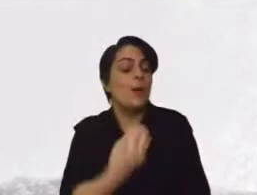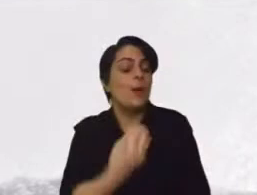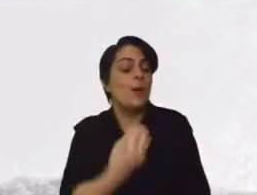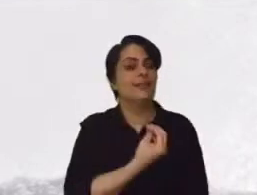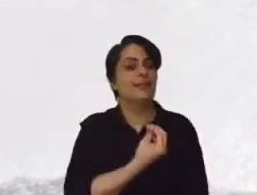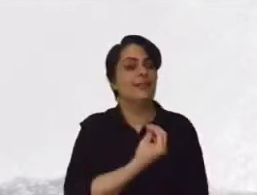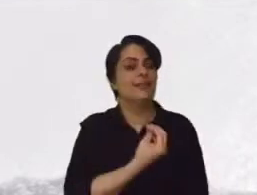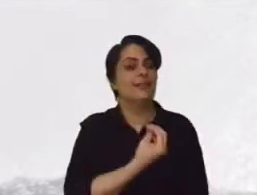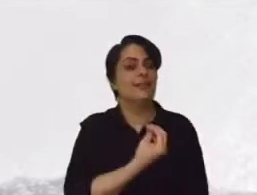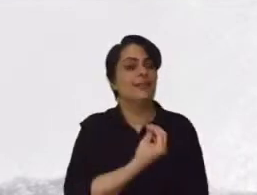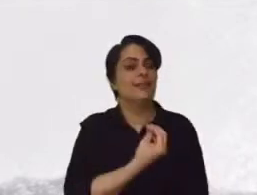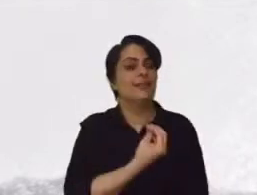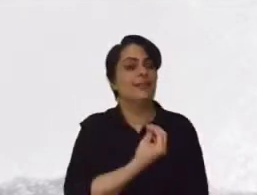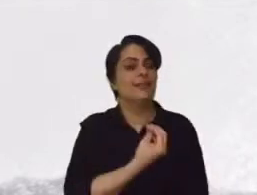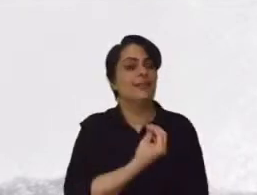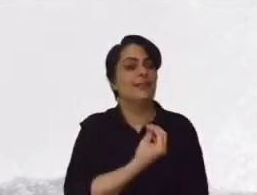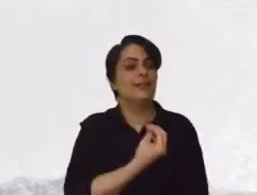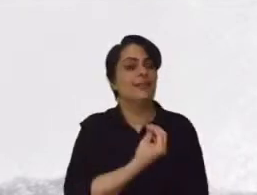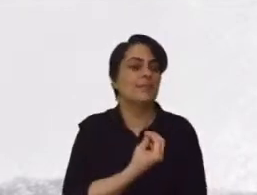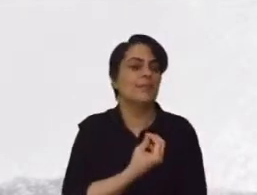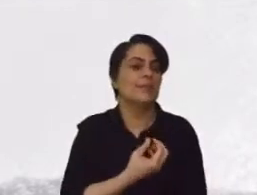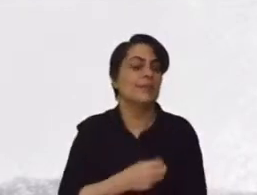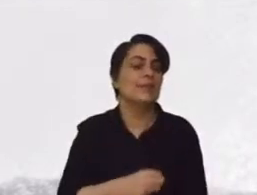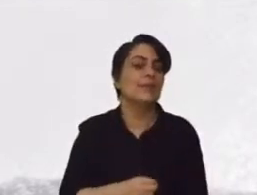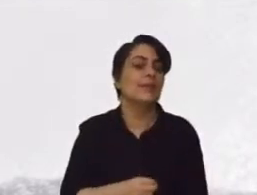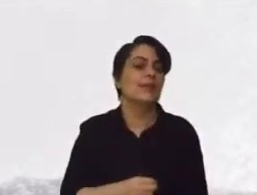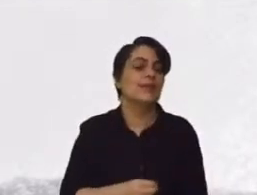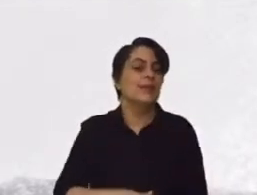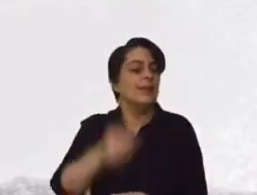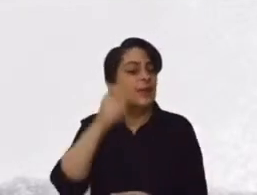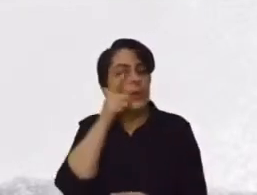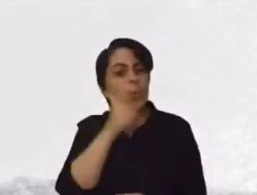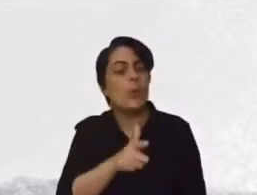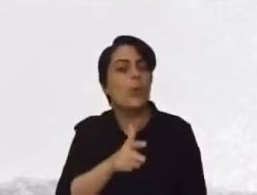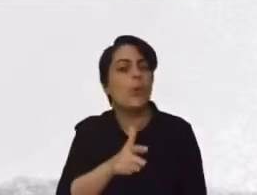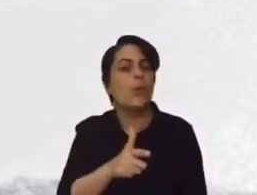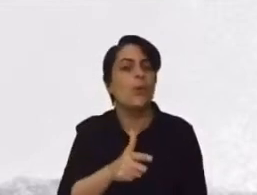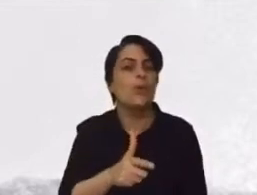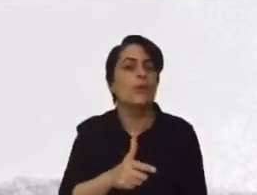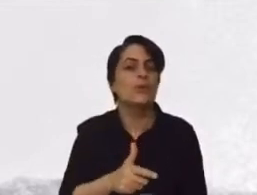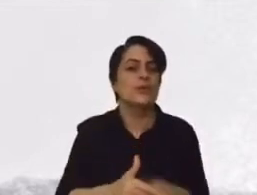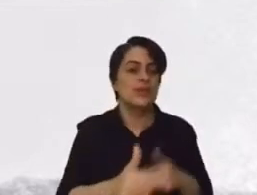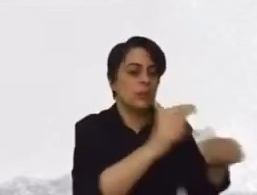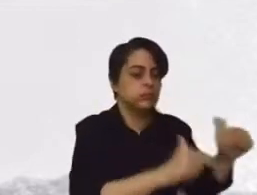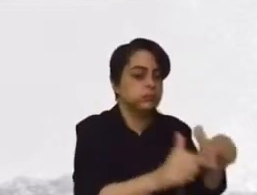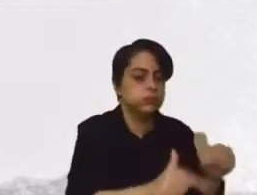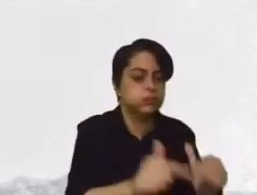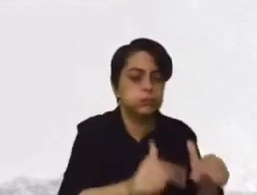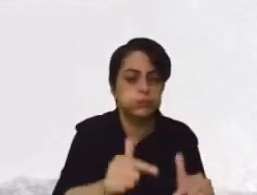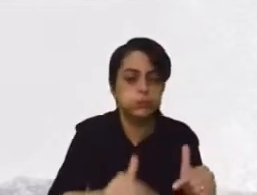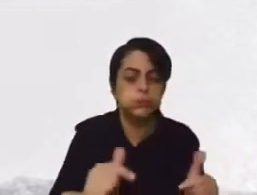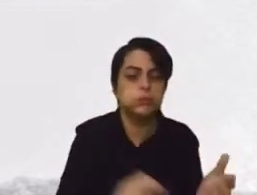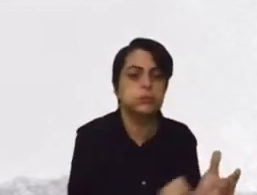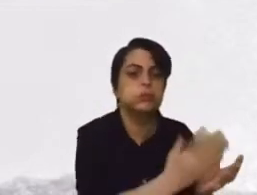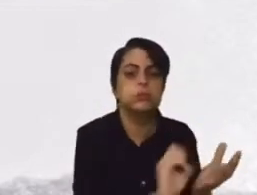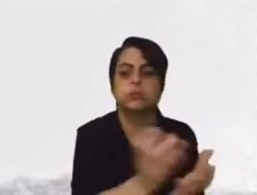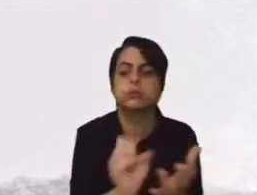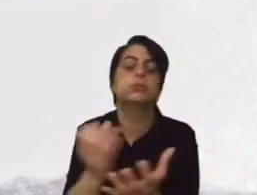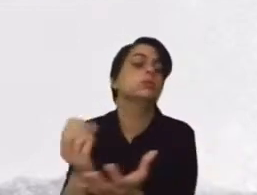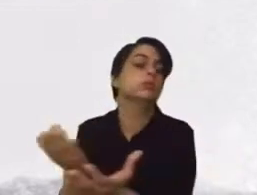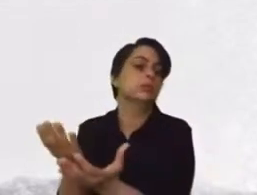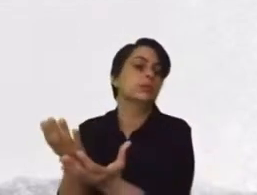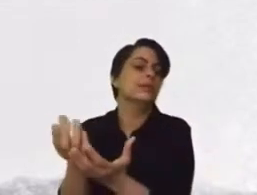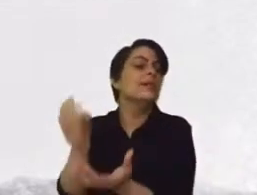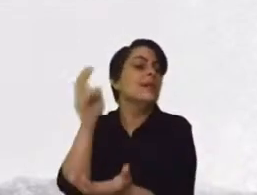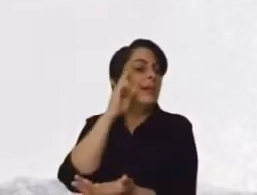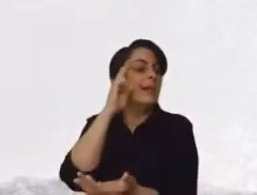de muita crise, gerar 22 milhões de empregos de carteira profissional assinada. Você está lembrado que quando eu